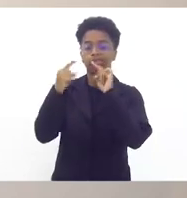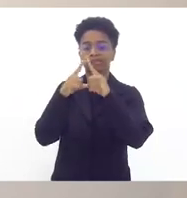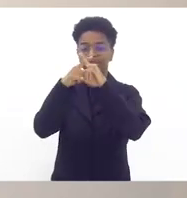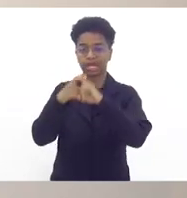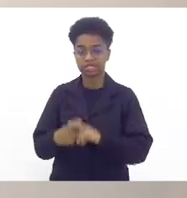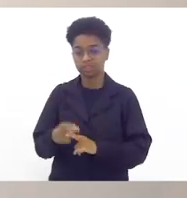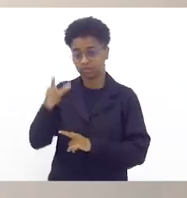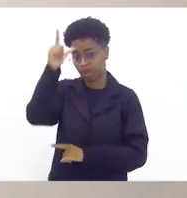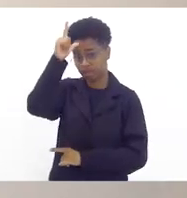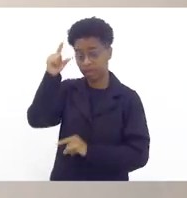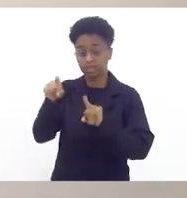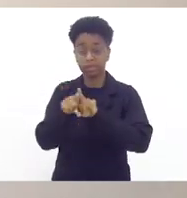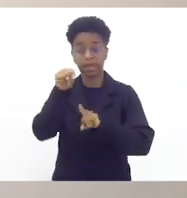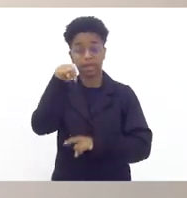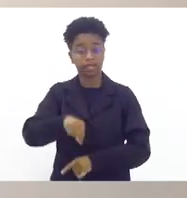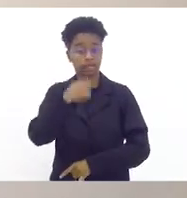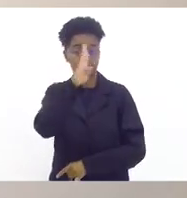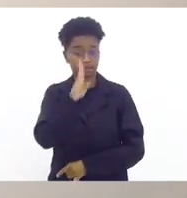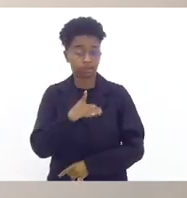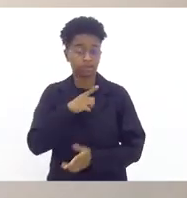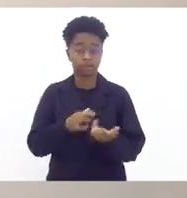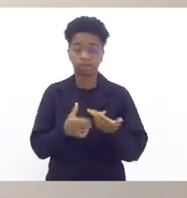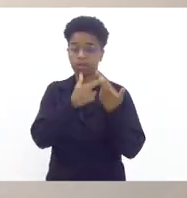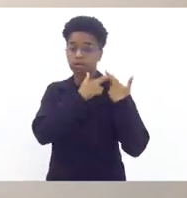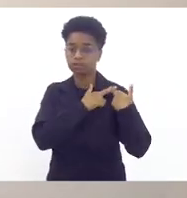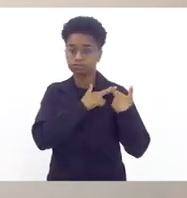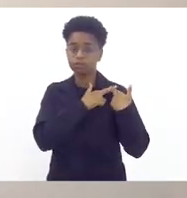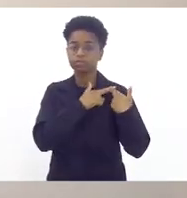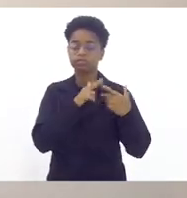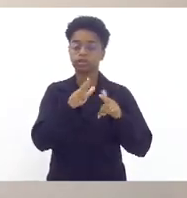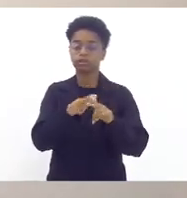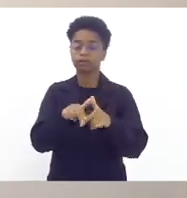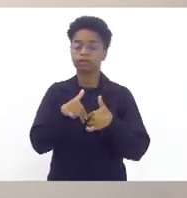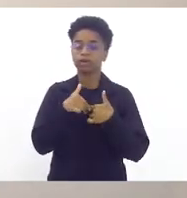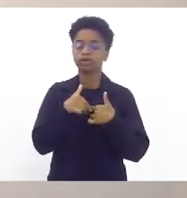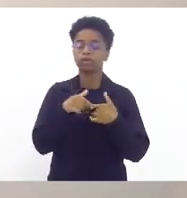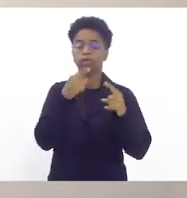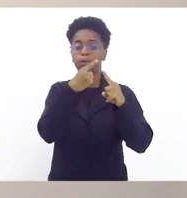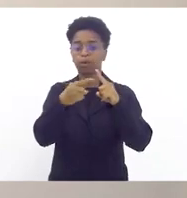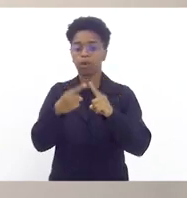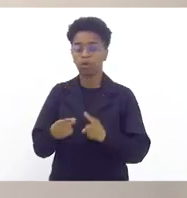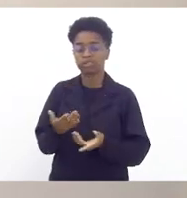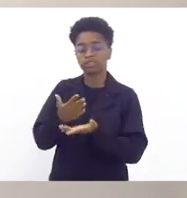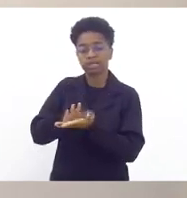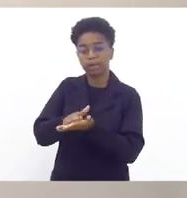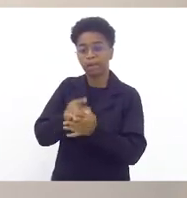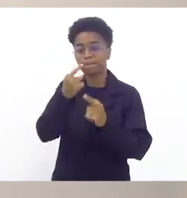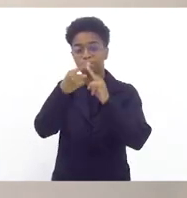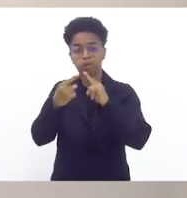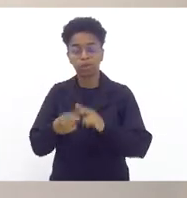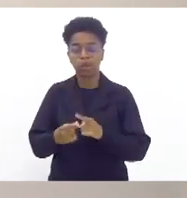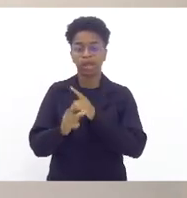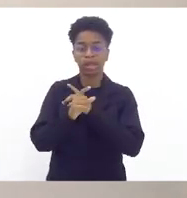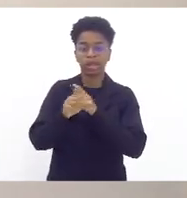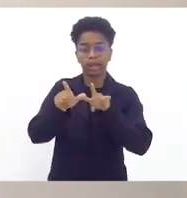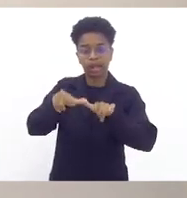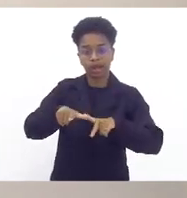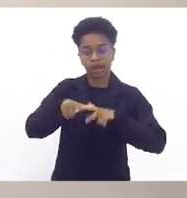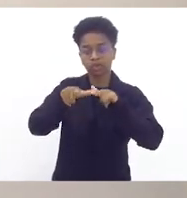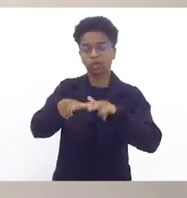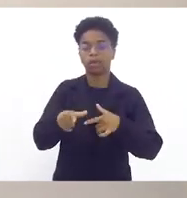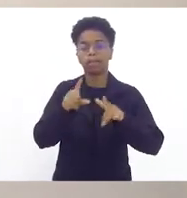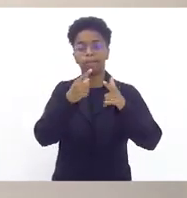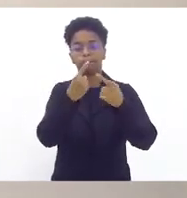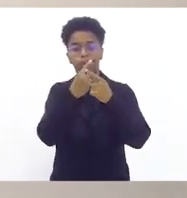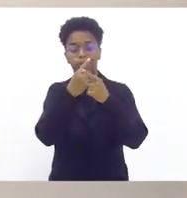Alemanha e aqui no nosso país foi responsável pela proibição do samba, pela proibição dos candomblés, pela proibição